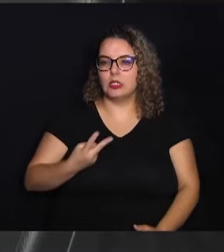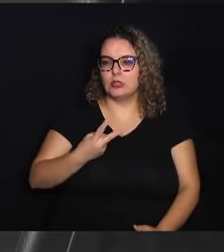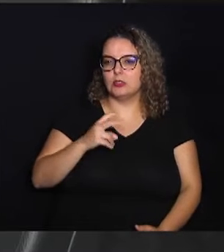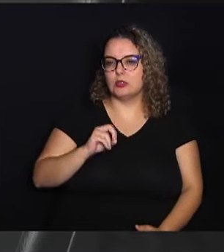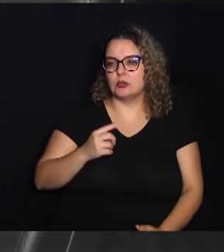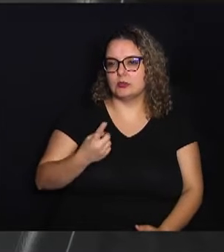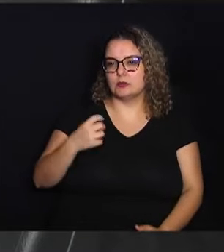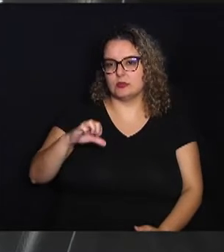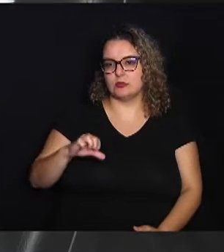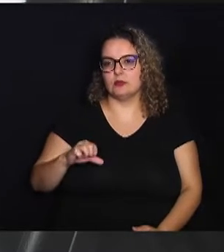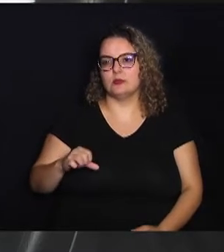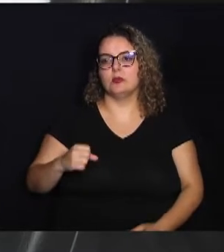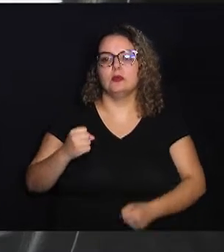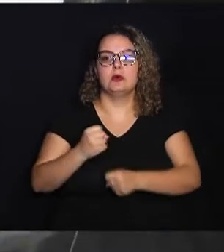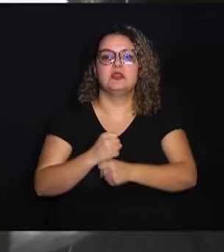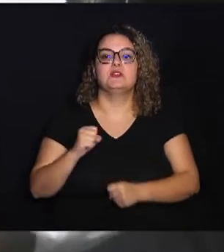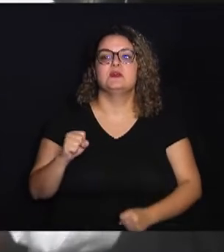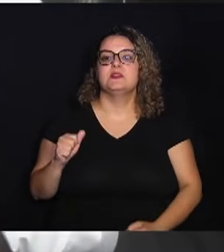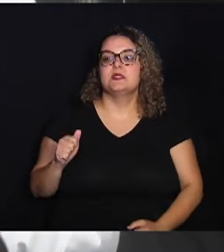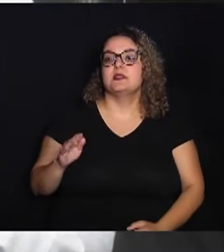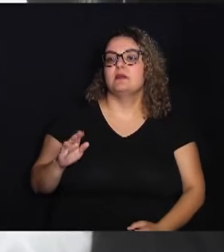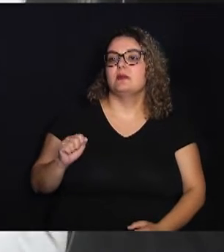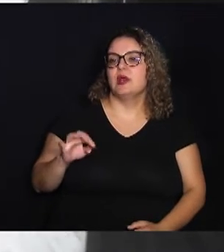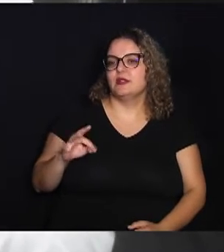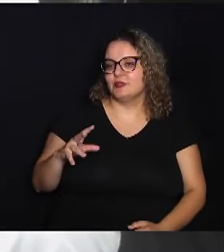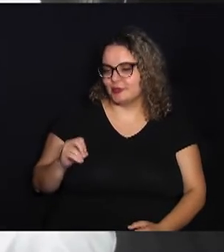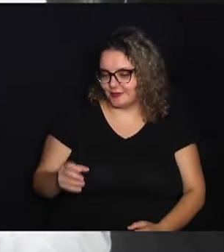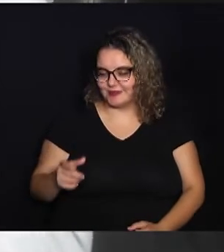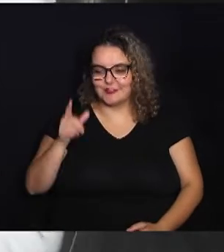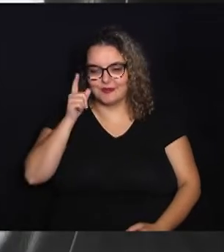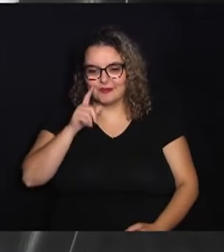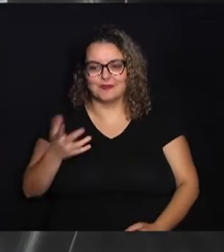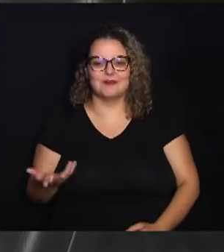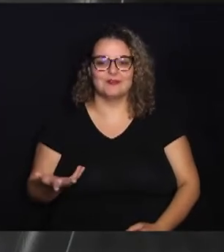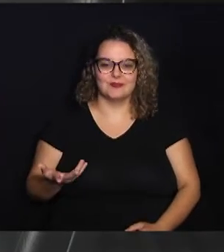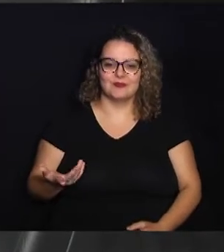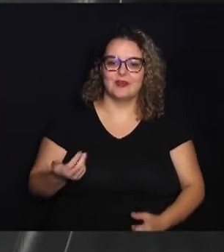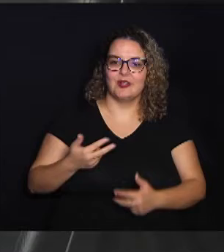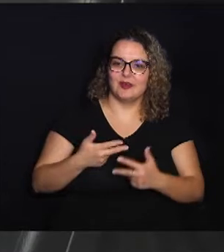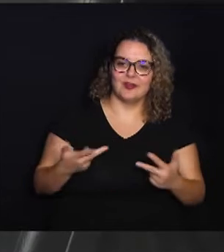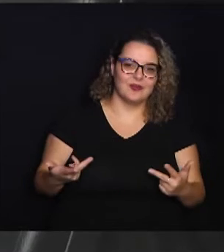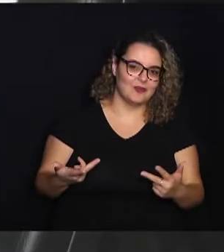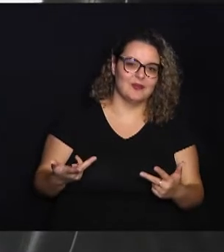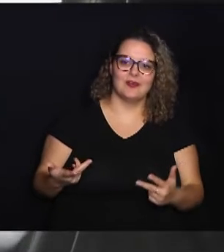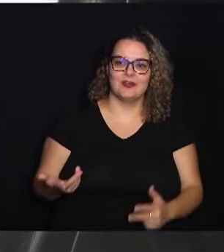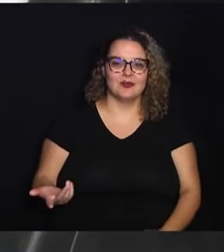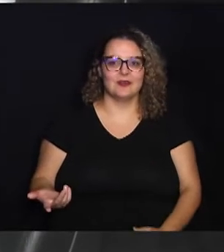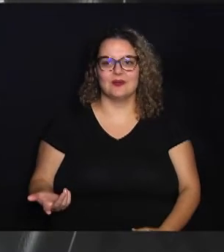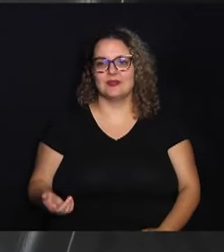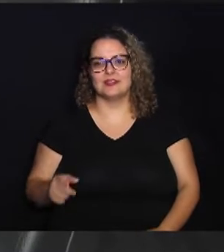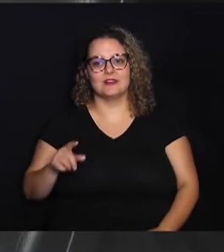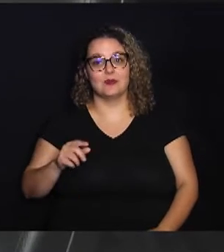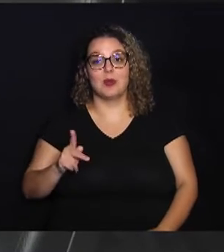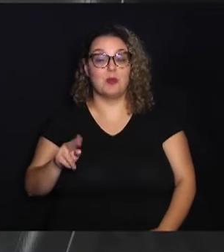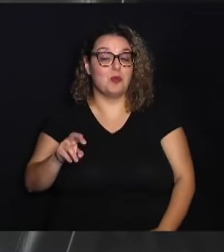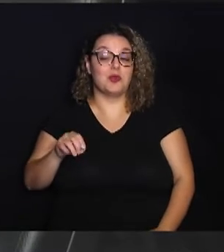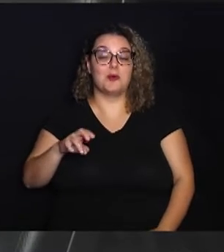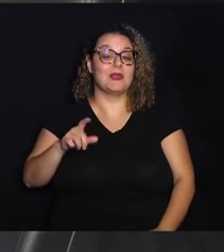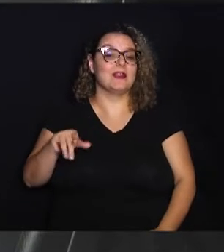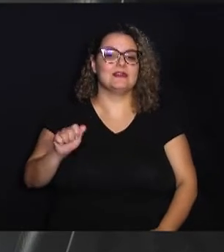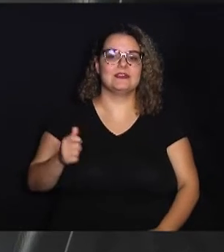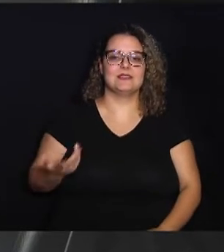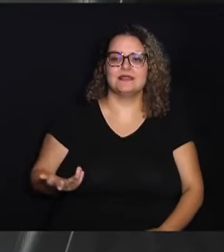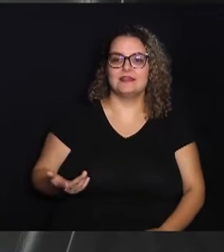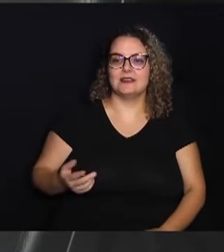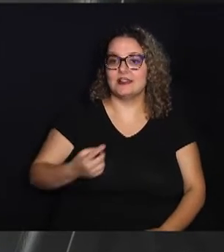foi um ano sabático. Sim. Eu consegui, uma proeza que para mim era ler 13 livros, né, me dedicar às